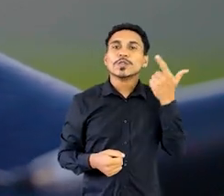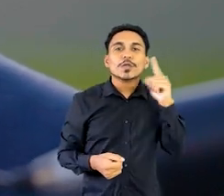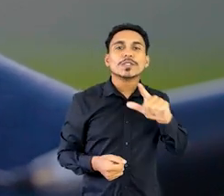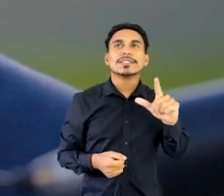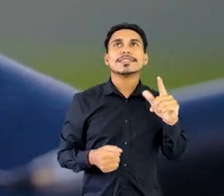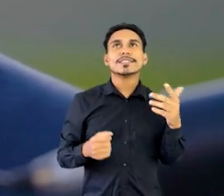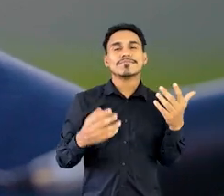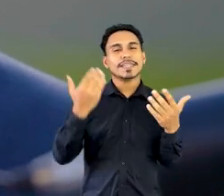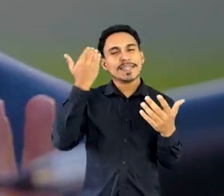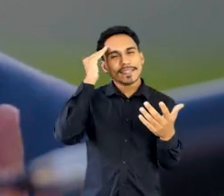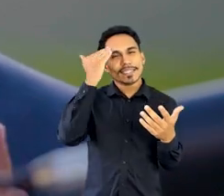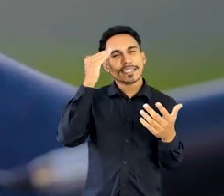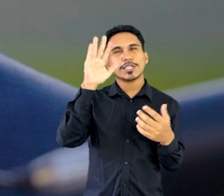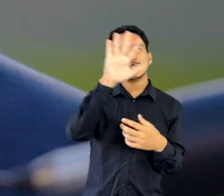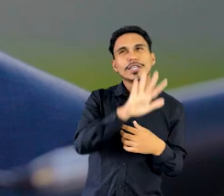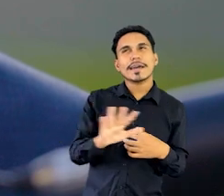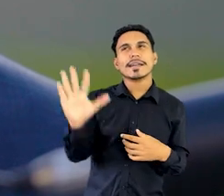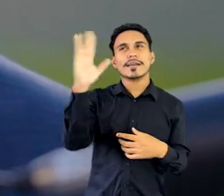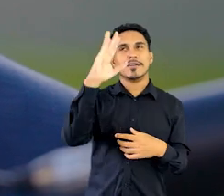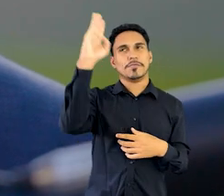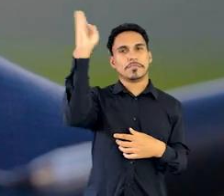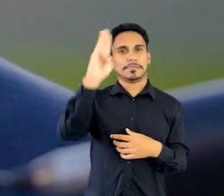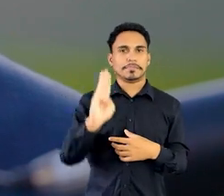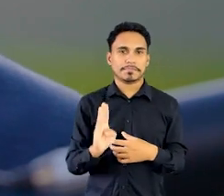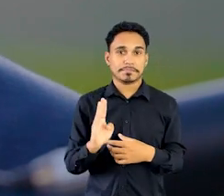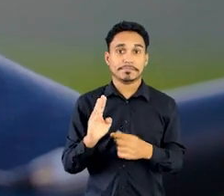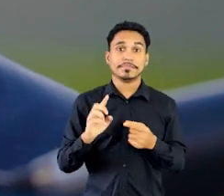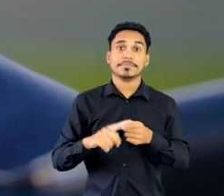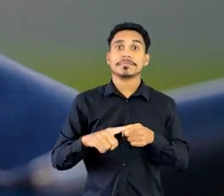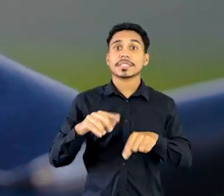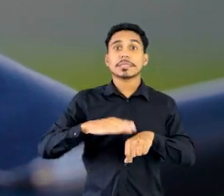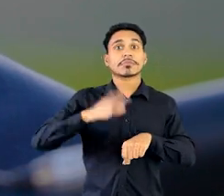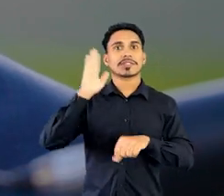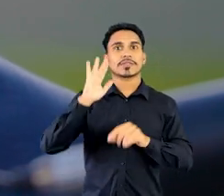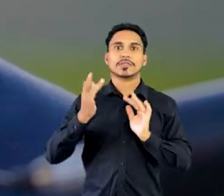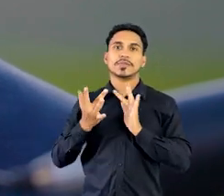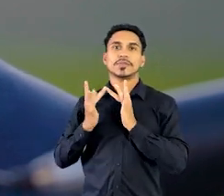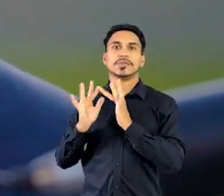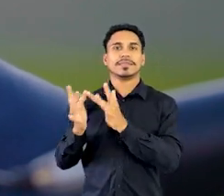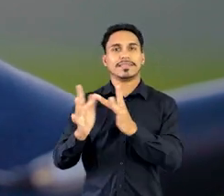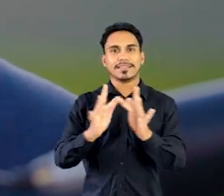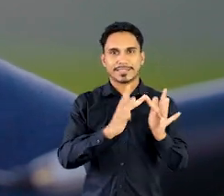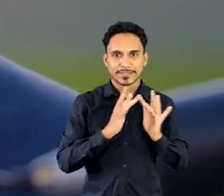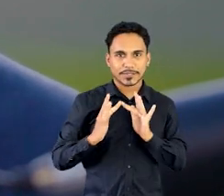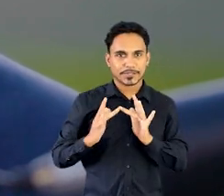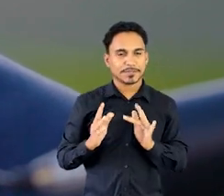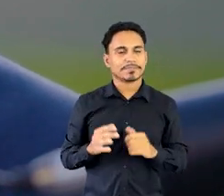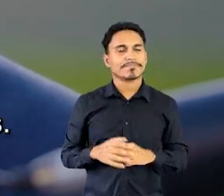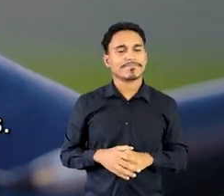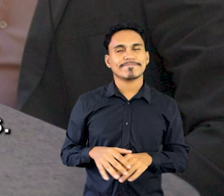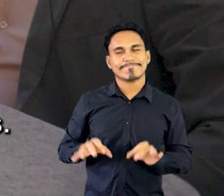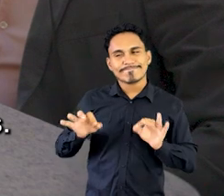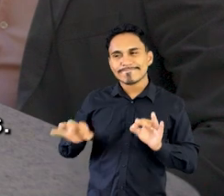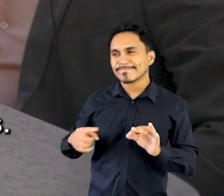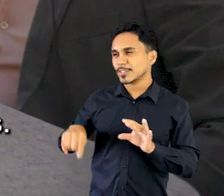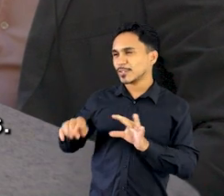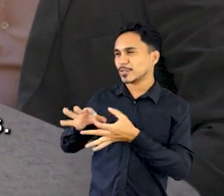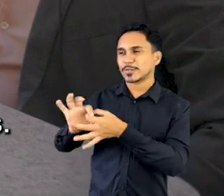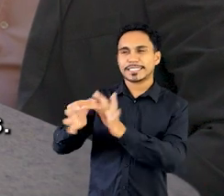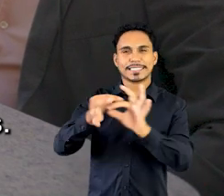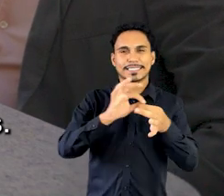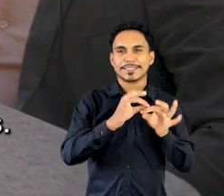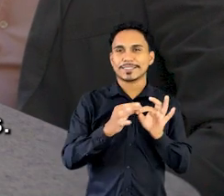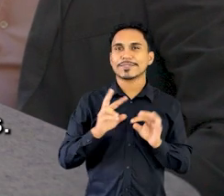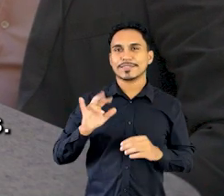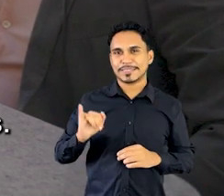todos nós saímos ali com um Panorama e mais esclarecidos do cenário atual né E também mais conectados aproveitando aí conectados com